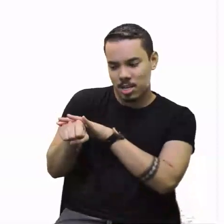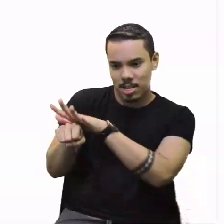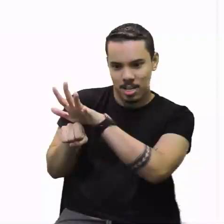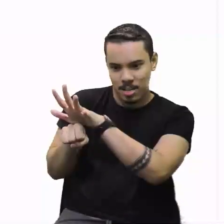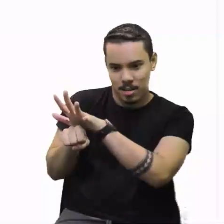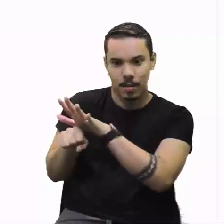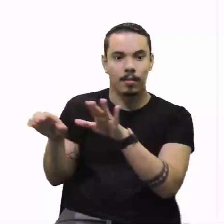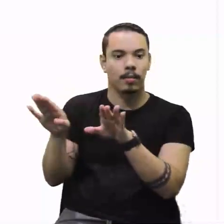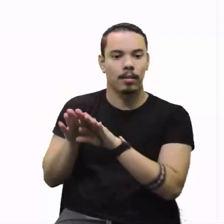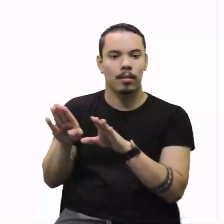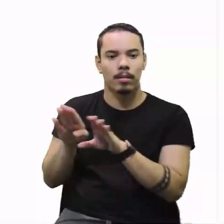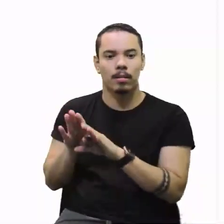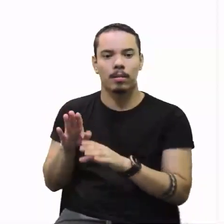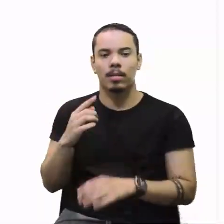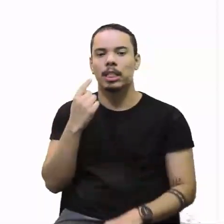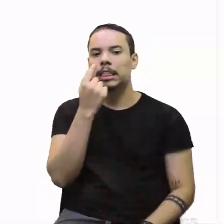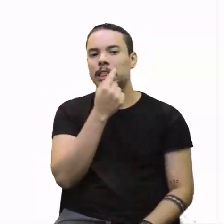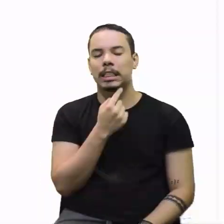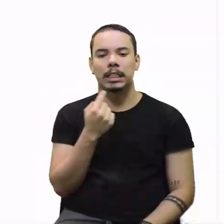A parte aqui